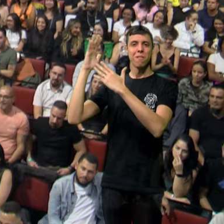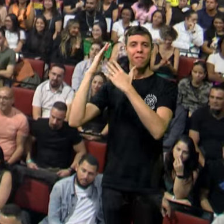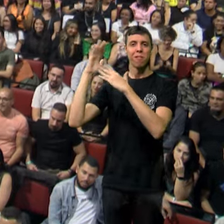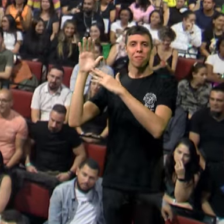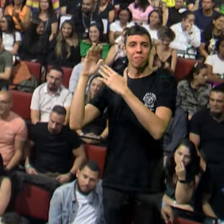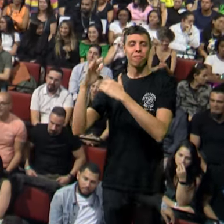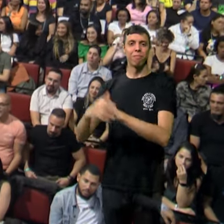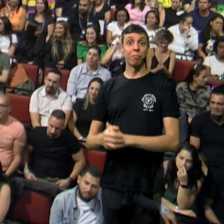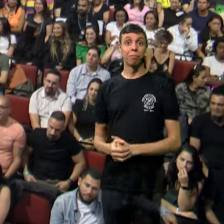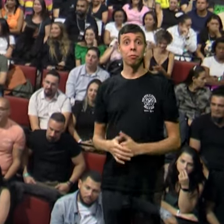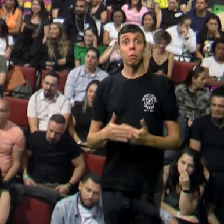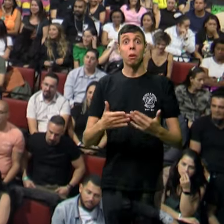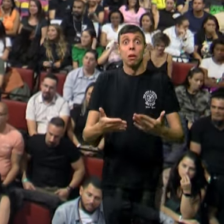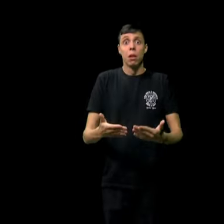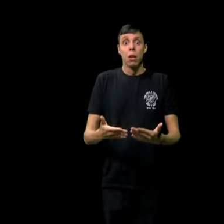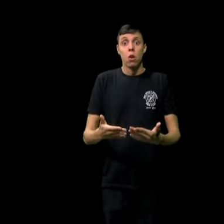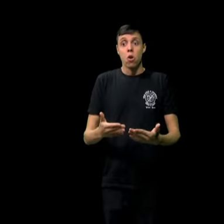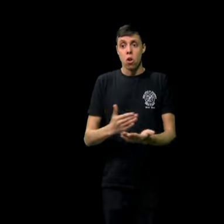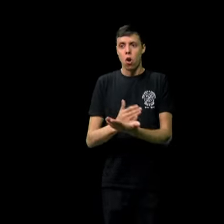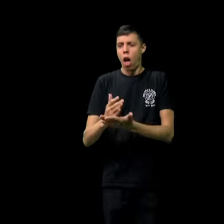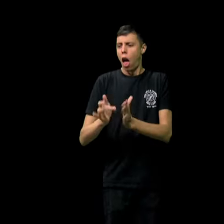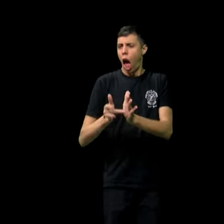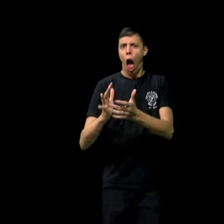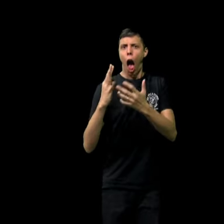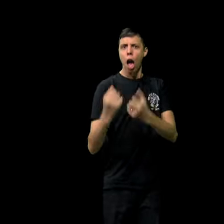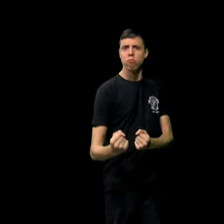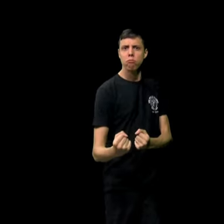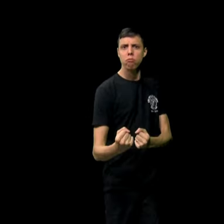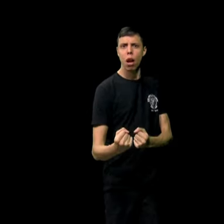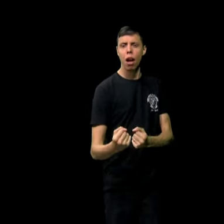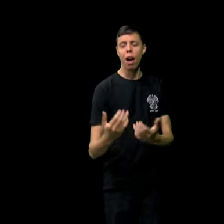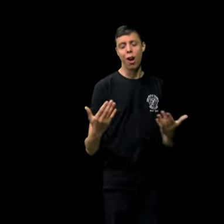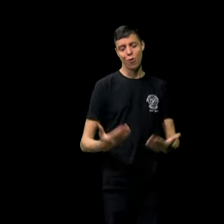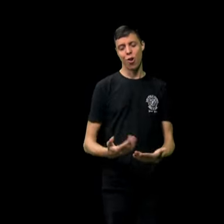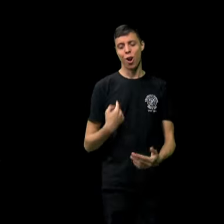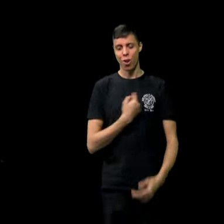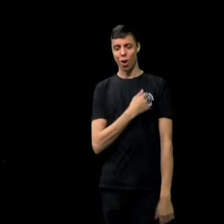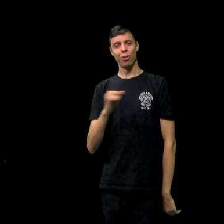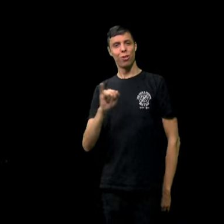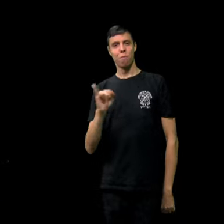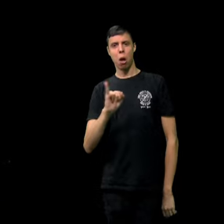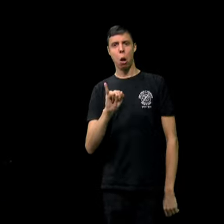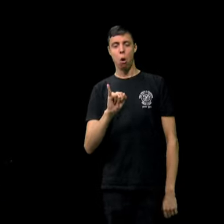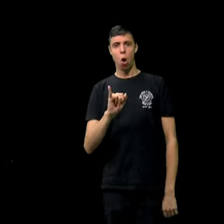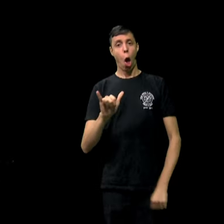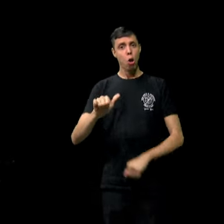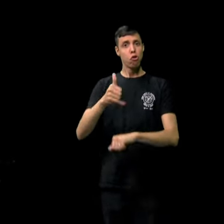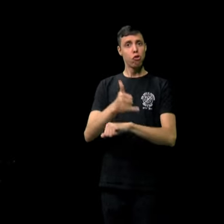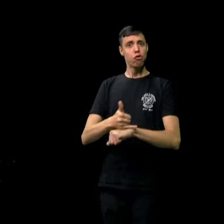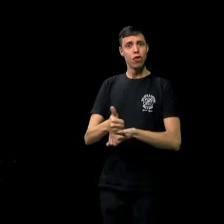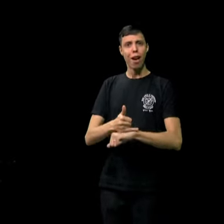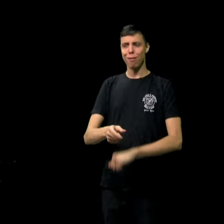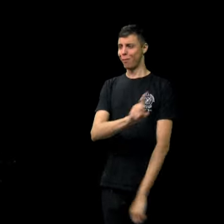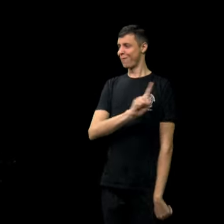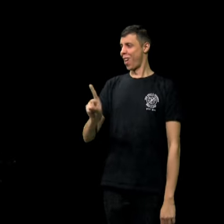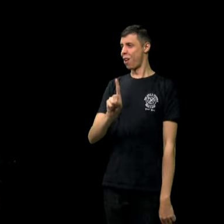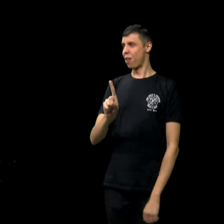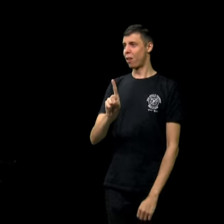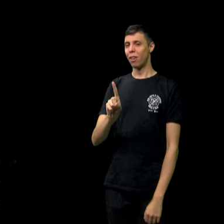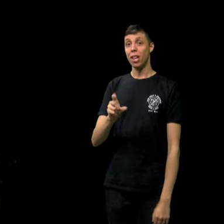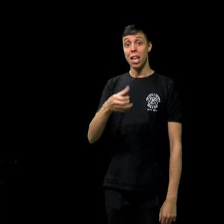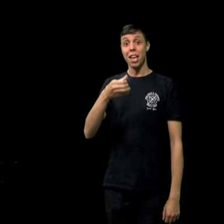Então quando ele se converte, eu oro por ele e digo, agora você é meu irmão, eu já não sou mais teu chefe. Em 60 dias você está